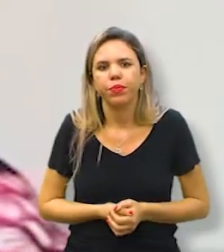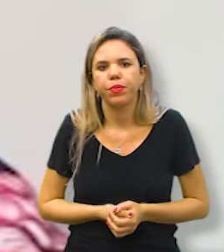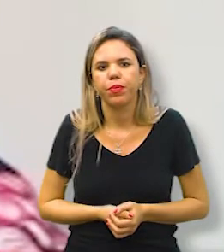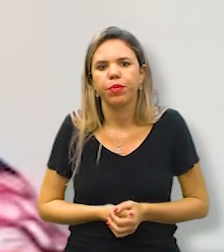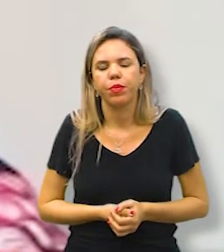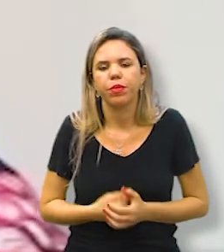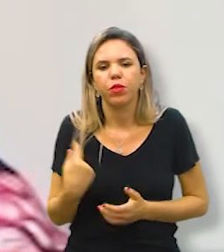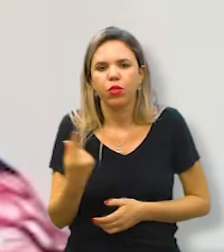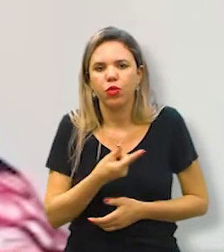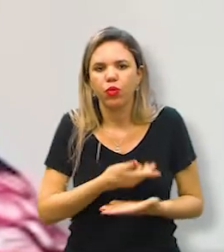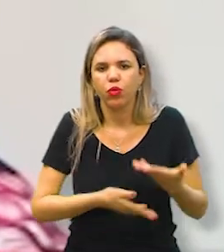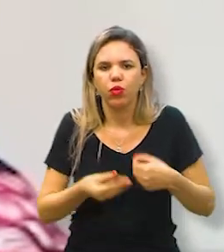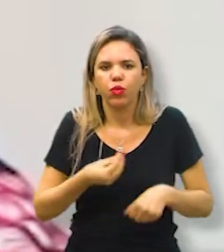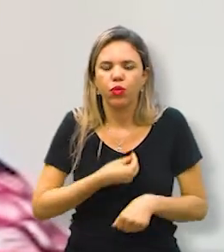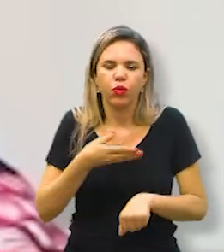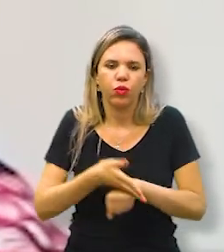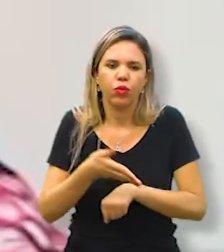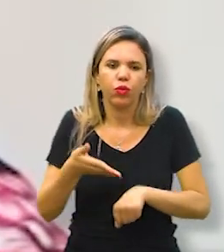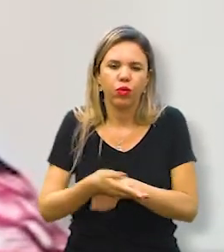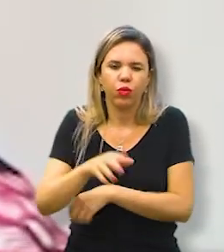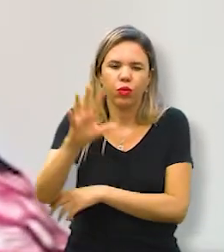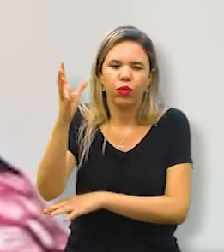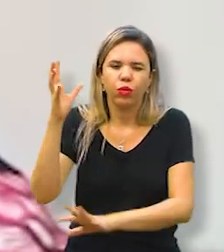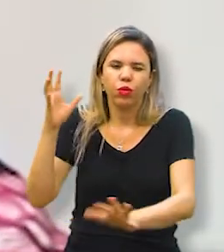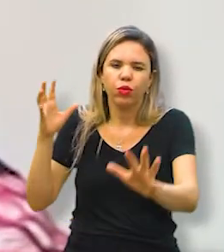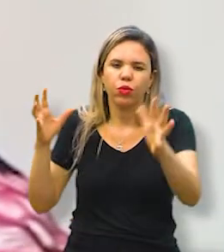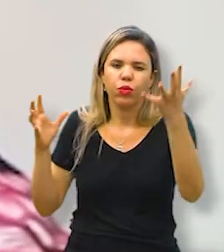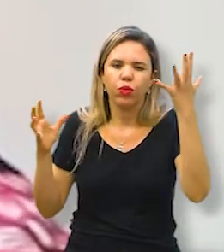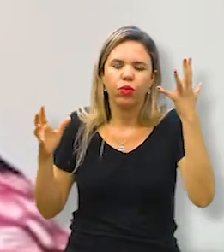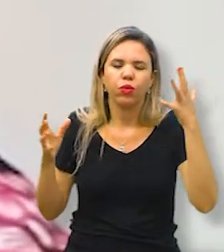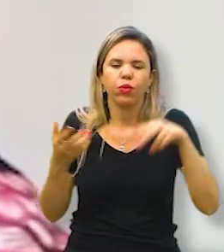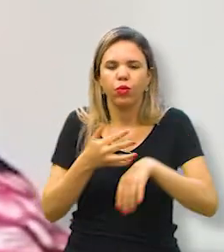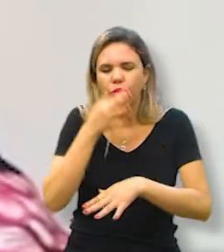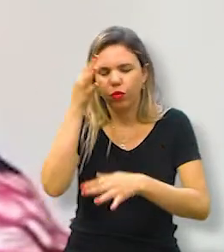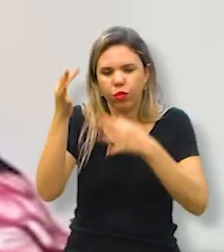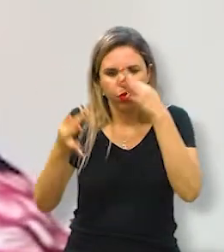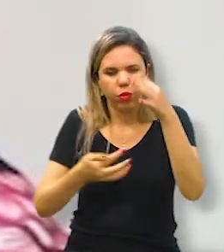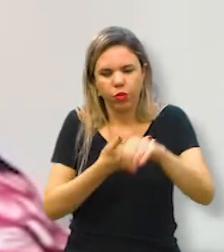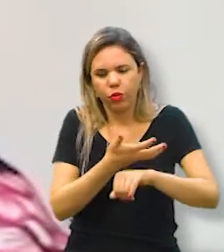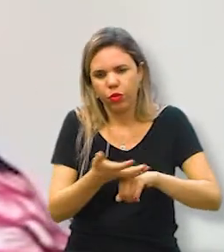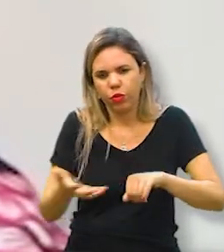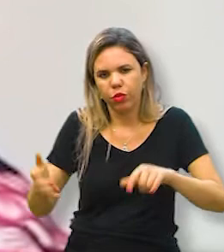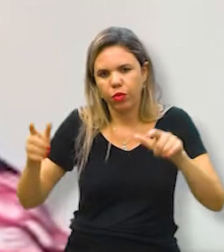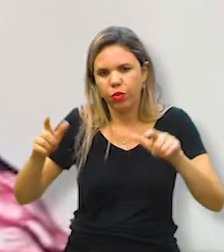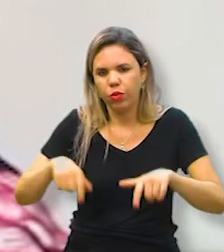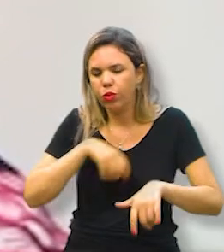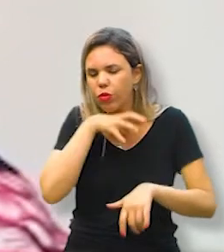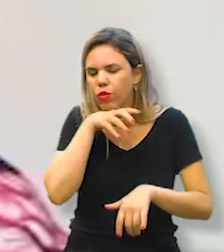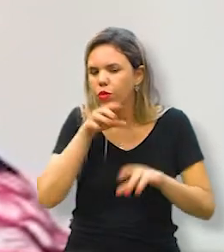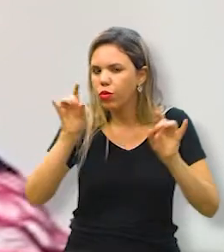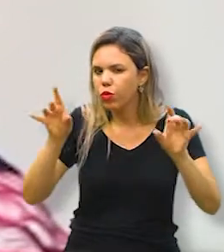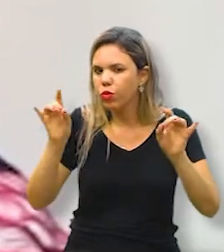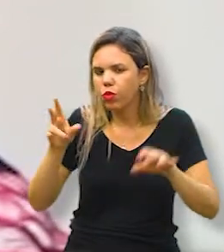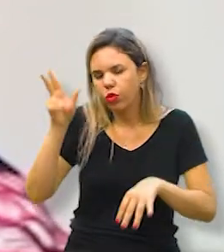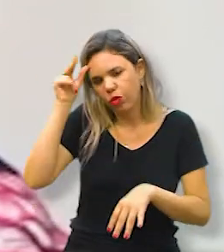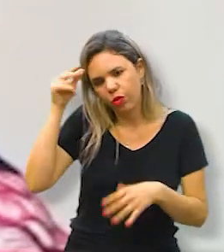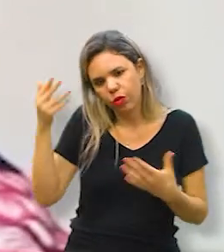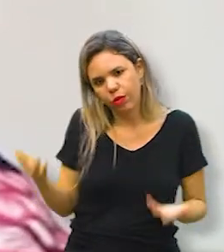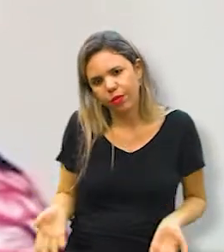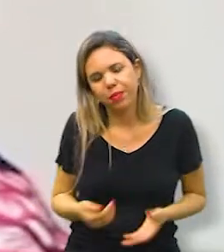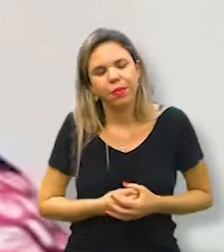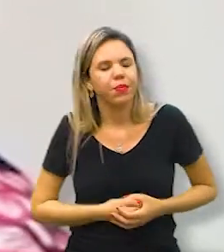que nós vivemos, no meio das árvores, das flores e desse animal especial que é o cavalo,